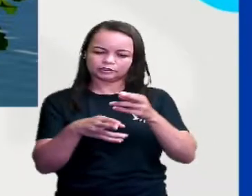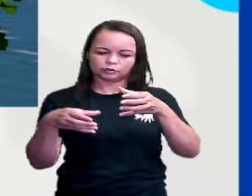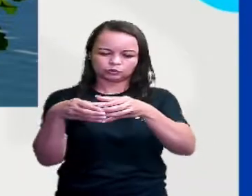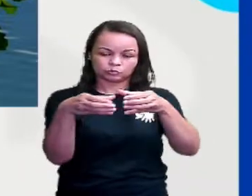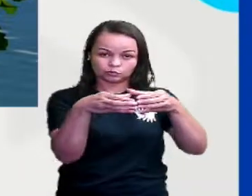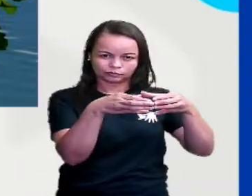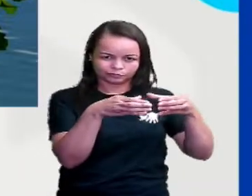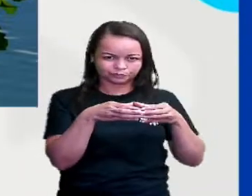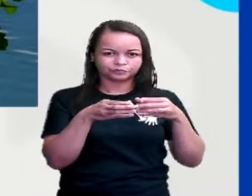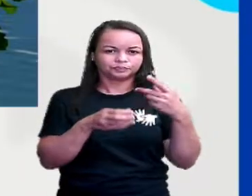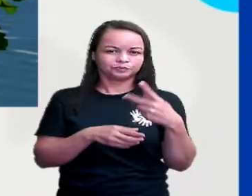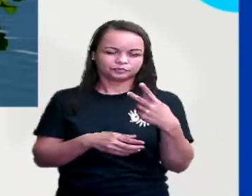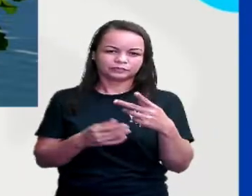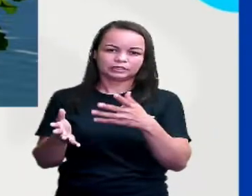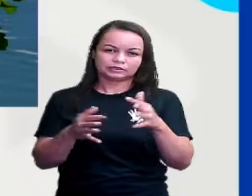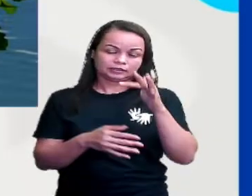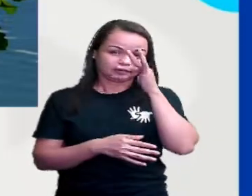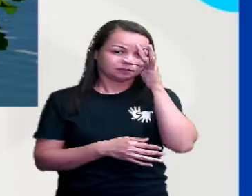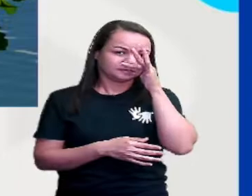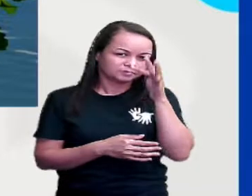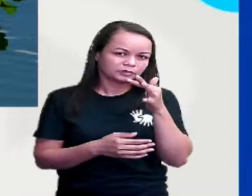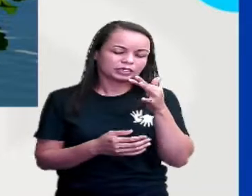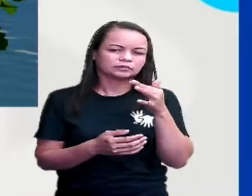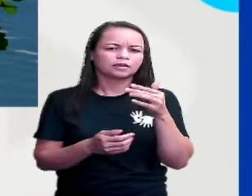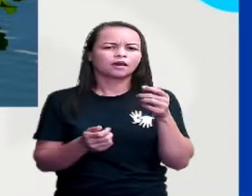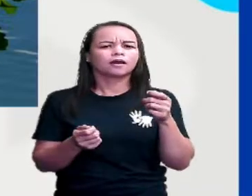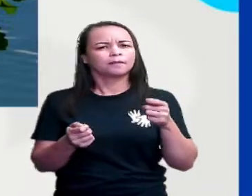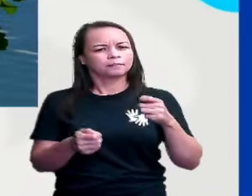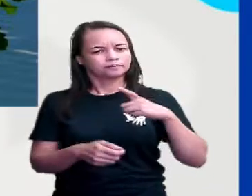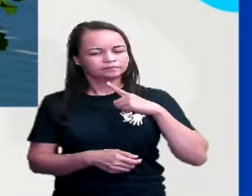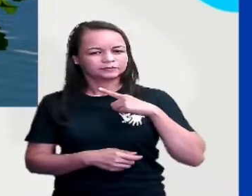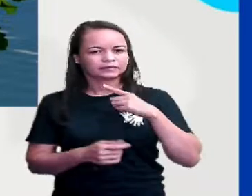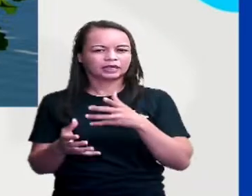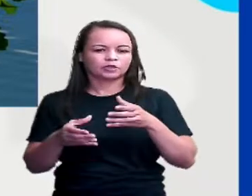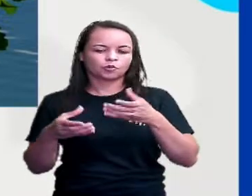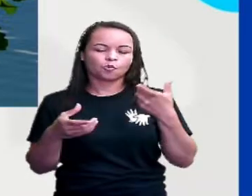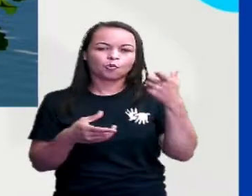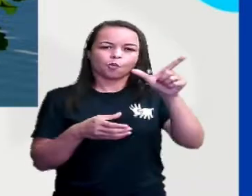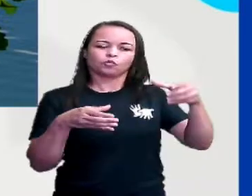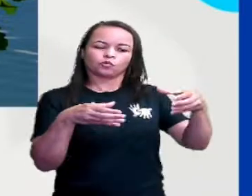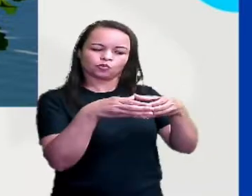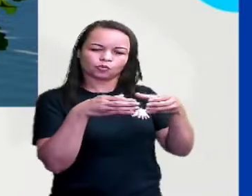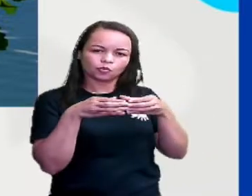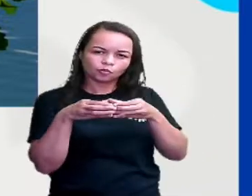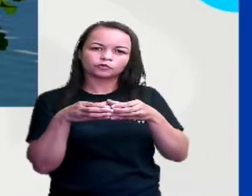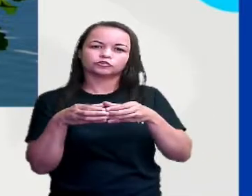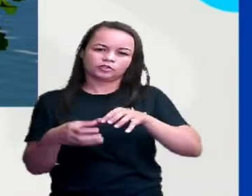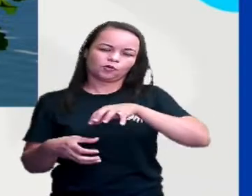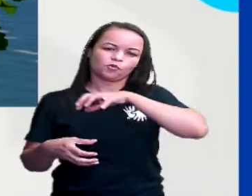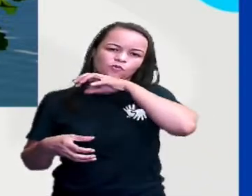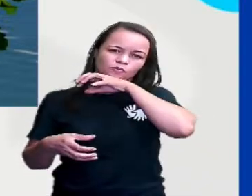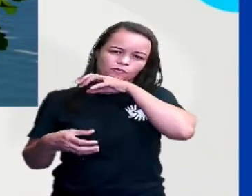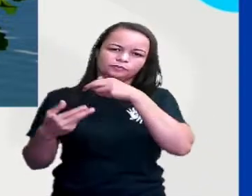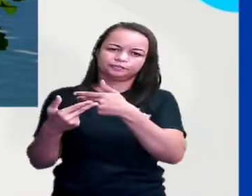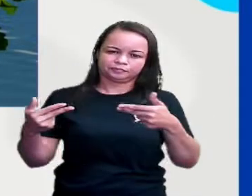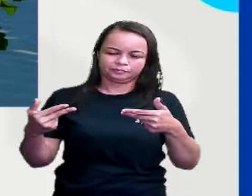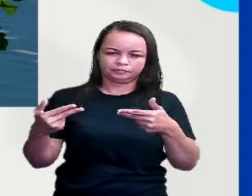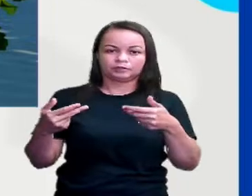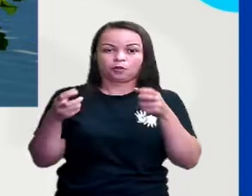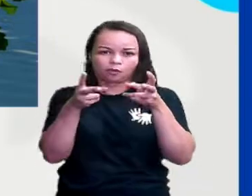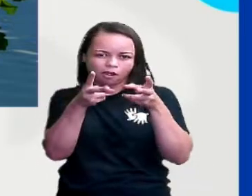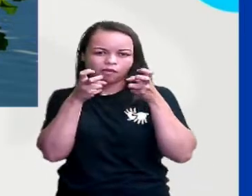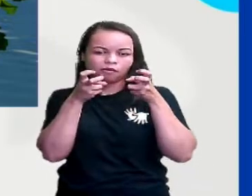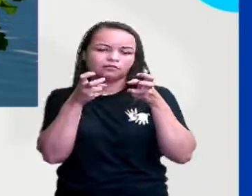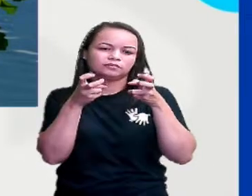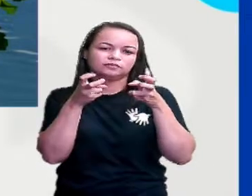de ser vivo, as plantas, possuem com um outro grupo de seres vivos que são os animais. Portanto, observem que